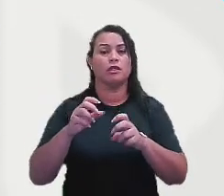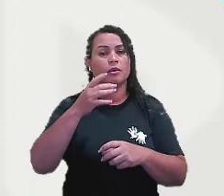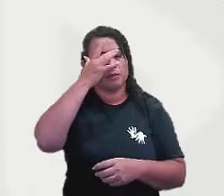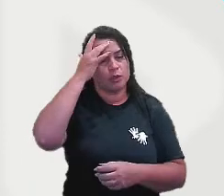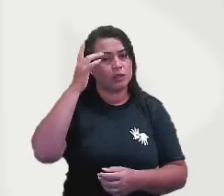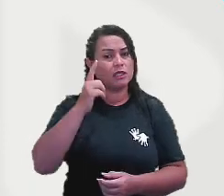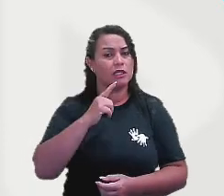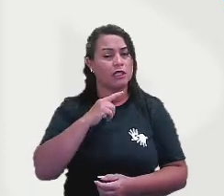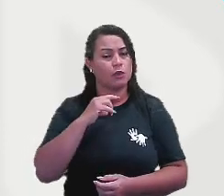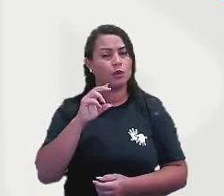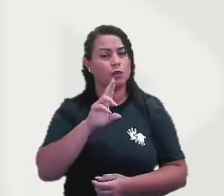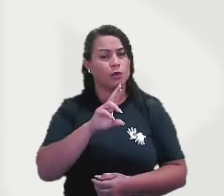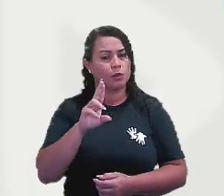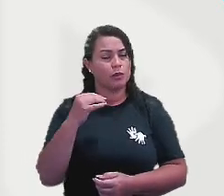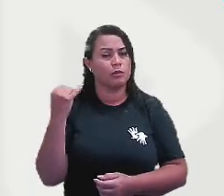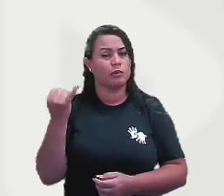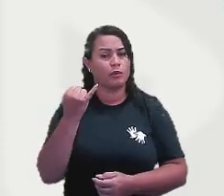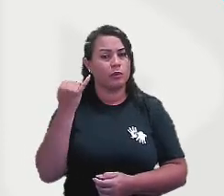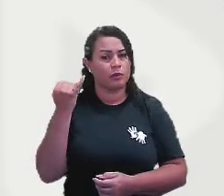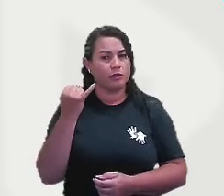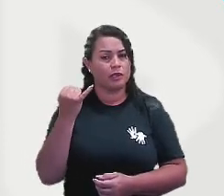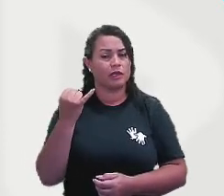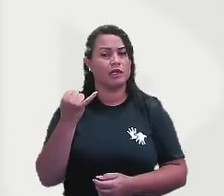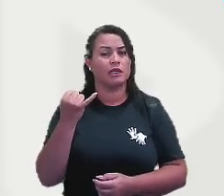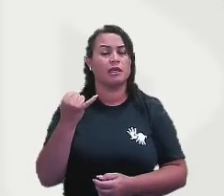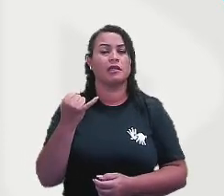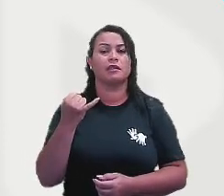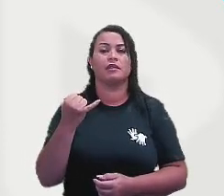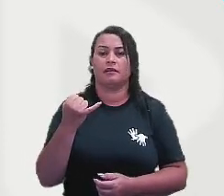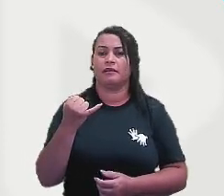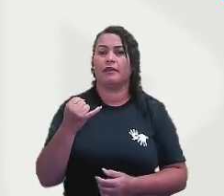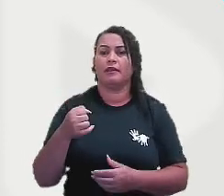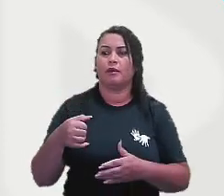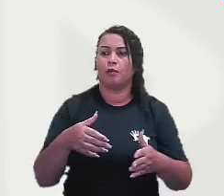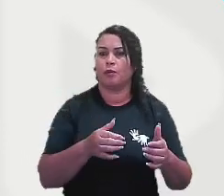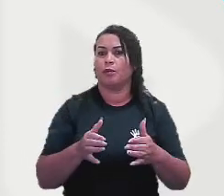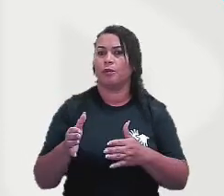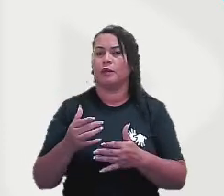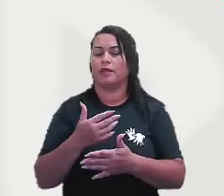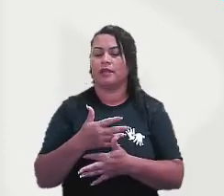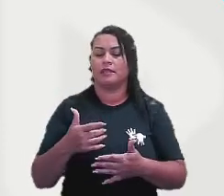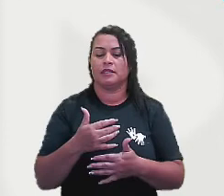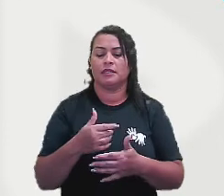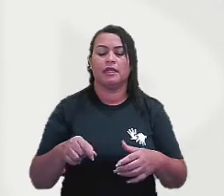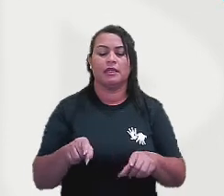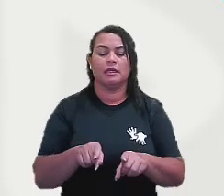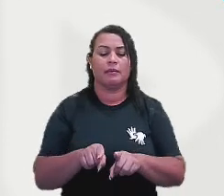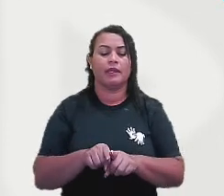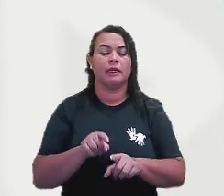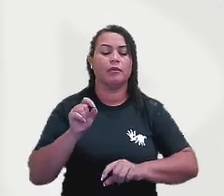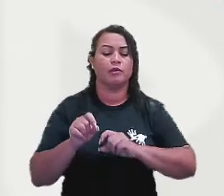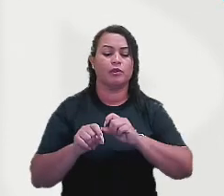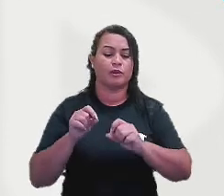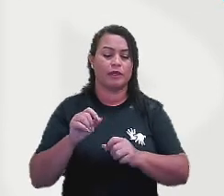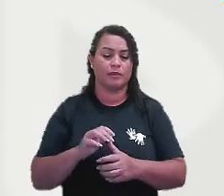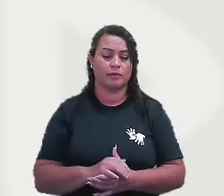batizados, batizando importantes corredores viários da cidade. E temos aqui,